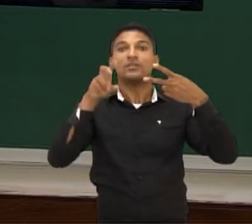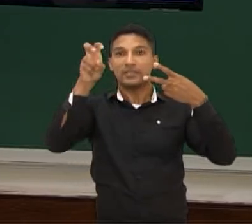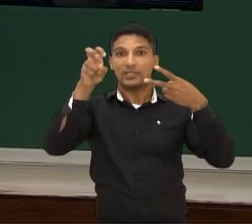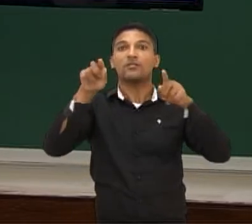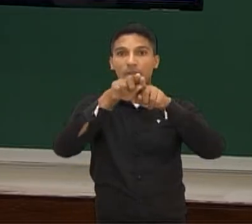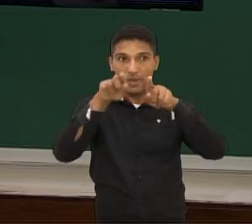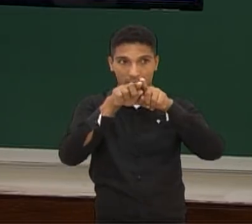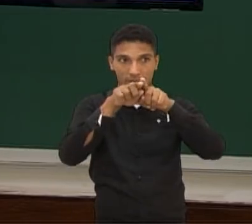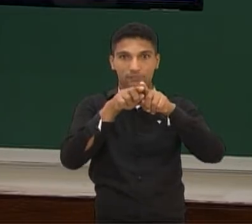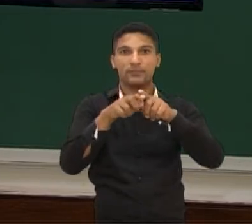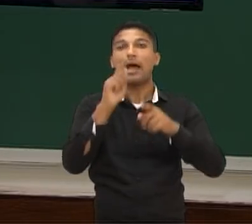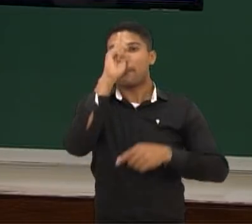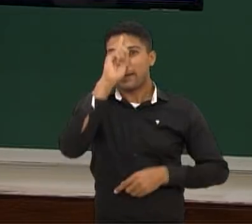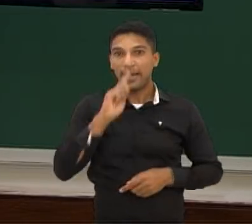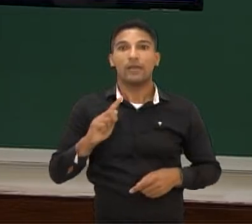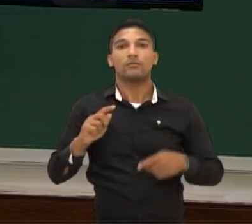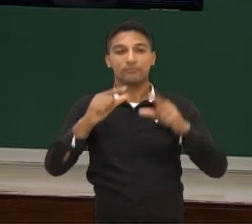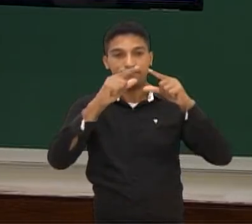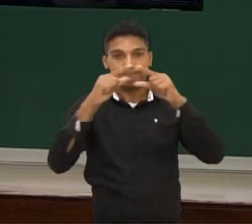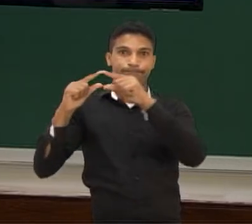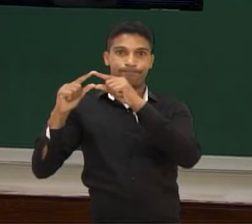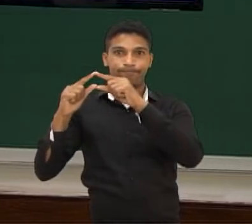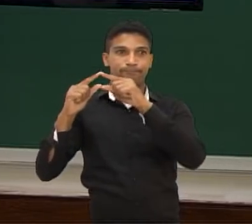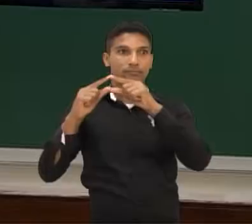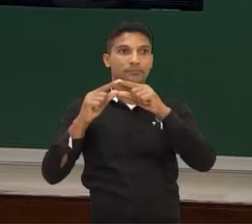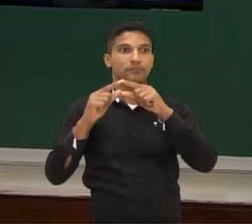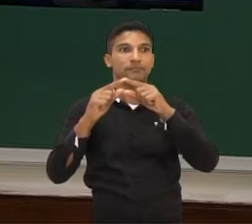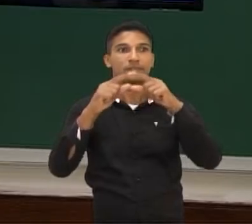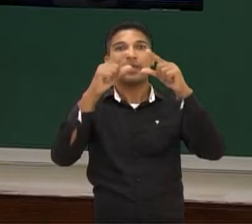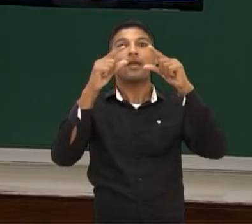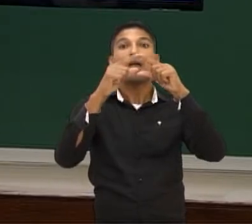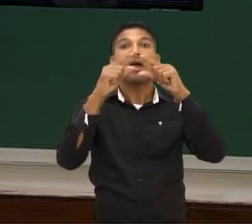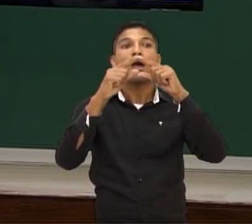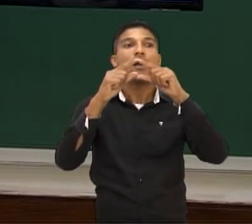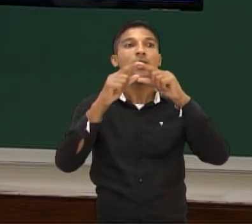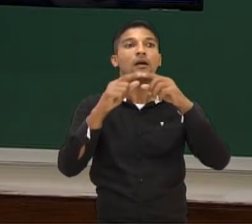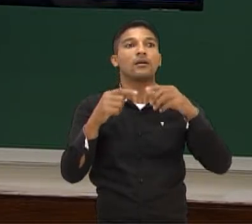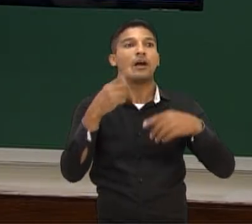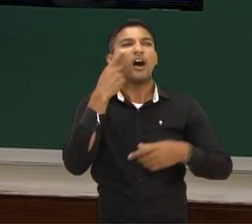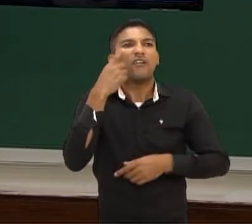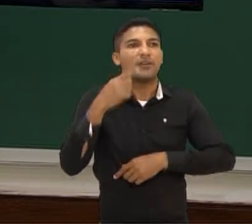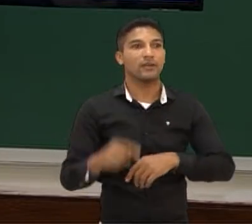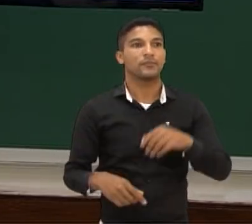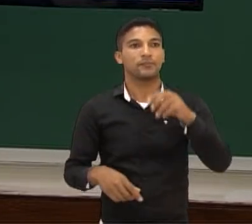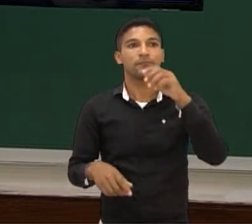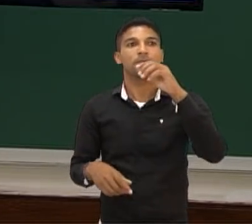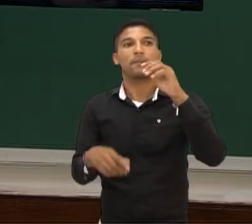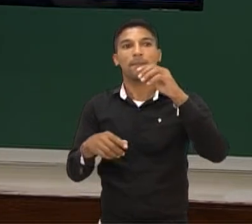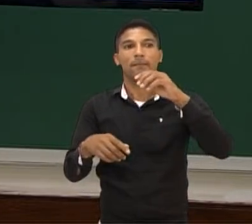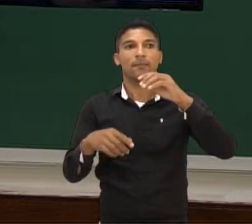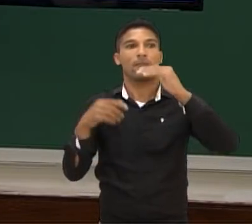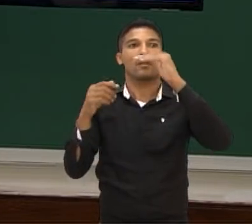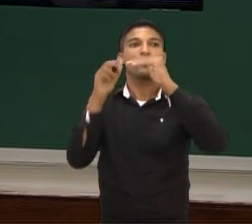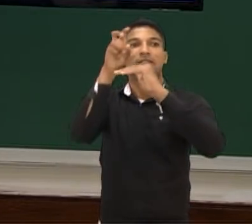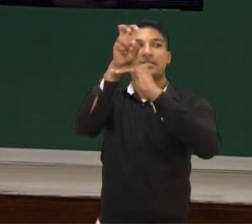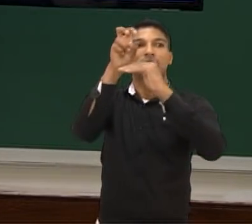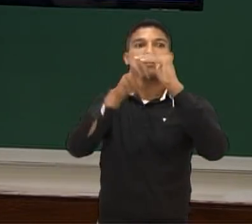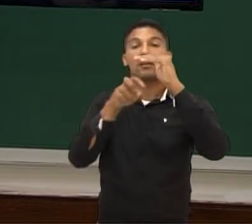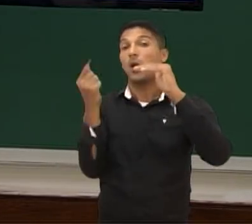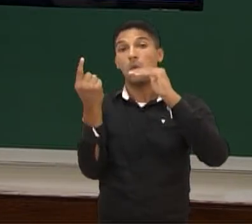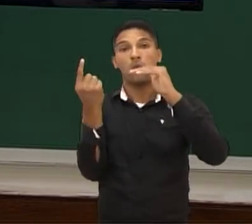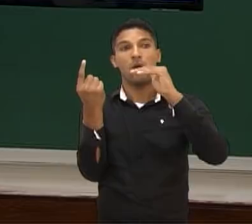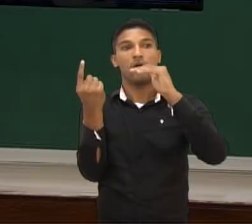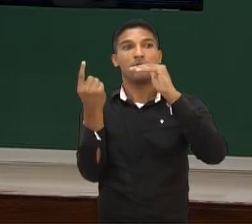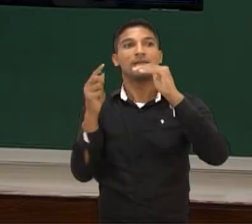5 divididos por 5, quanto que é? 1, não é? 5 divididos por 5, quanto que é? 1. Então, quer dizer o